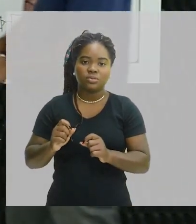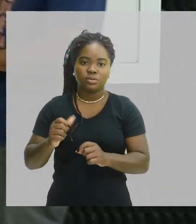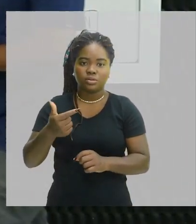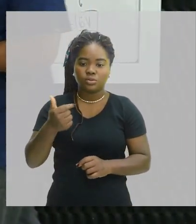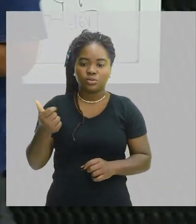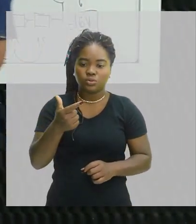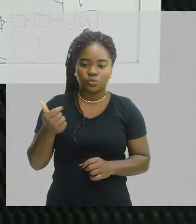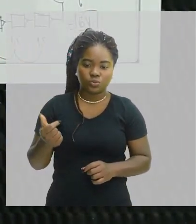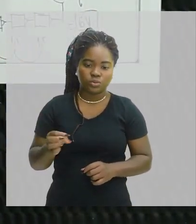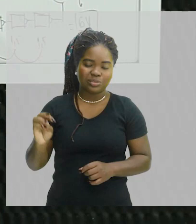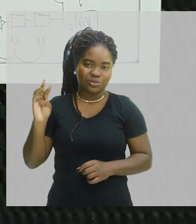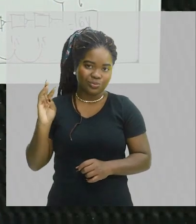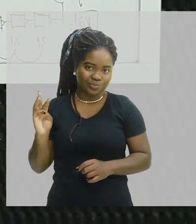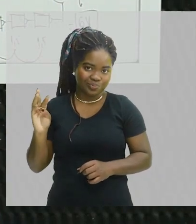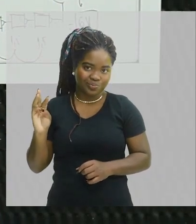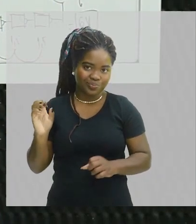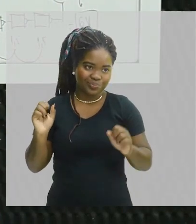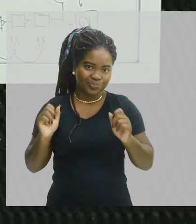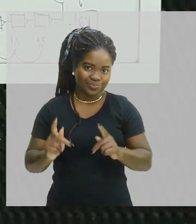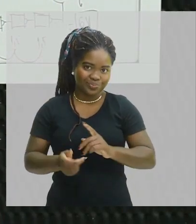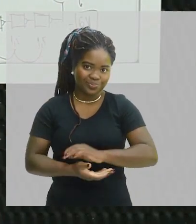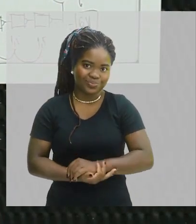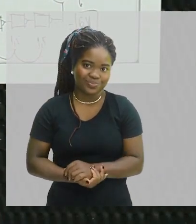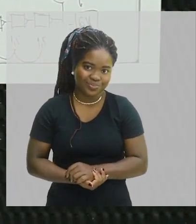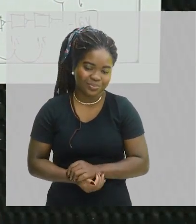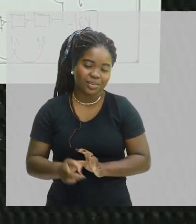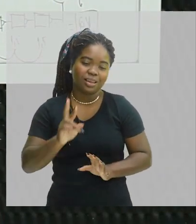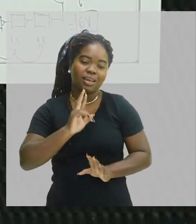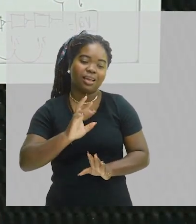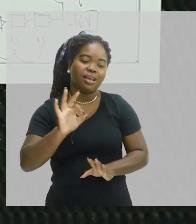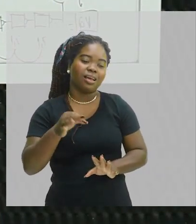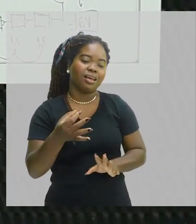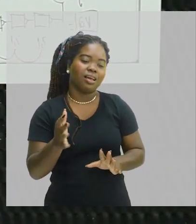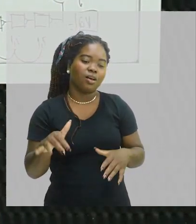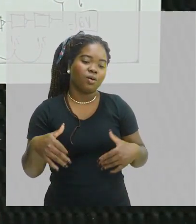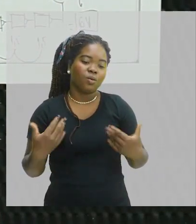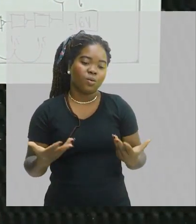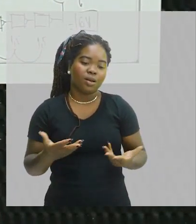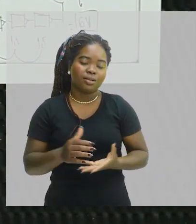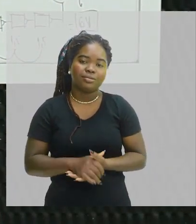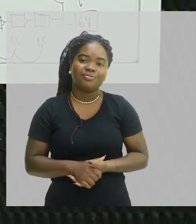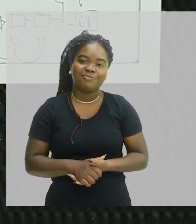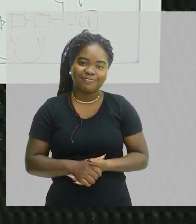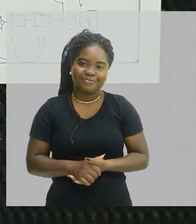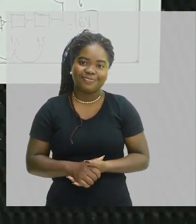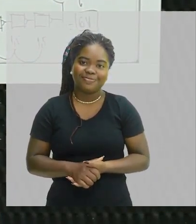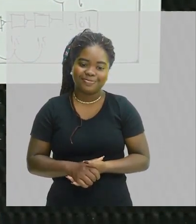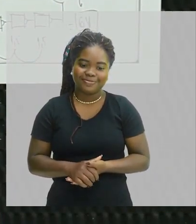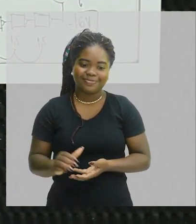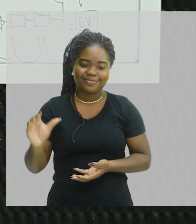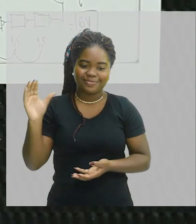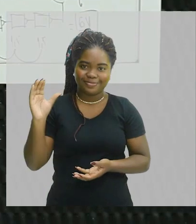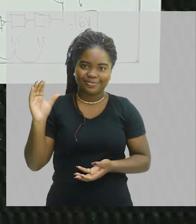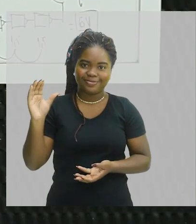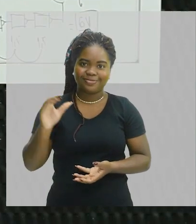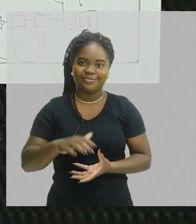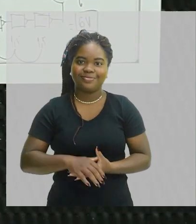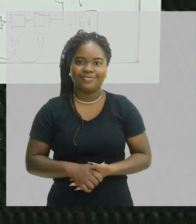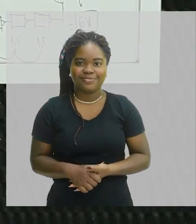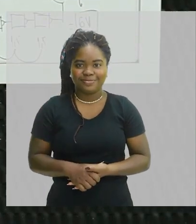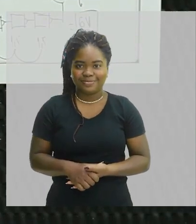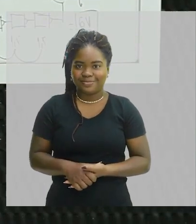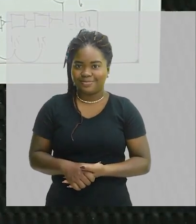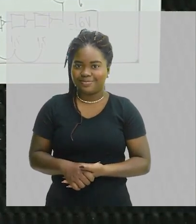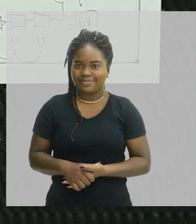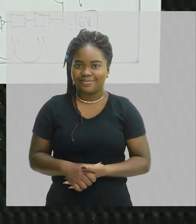12 watts. Tá certo? Então, resposta letra C. Resposta letra